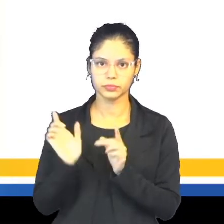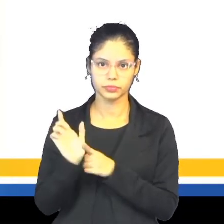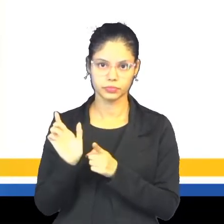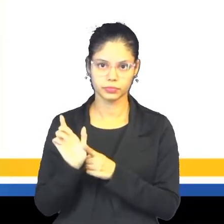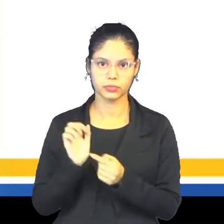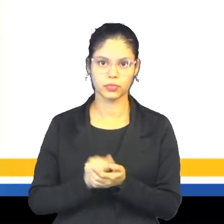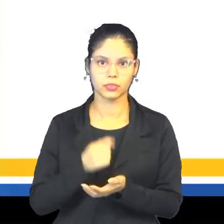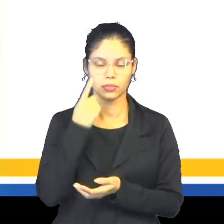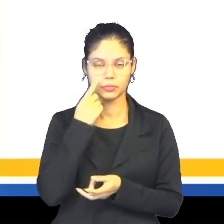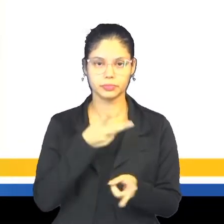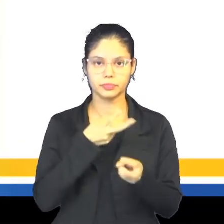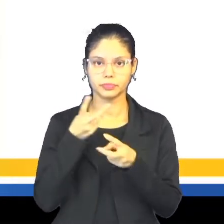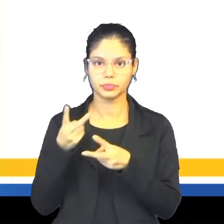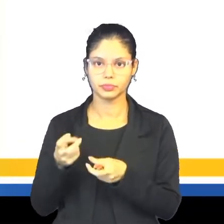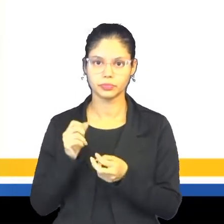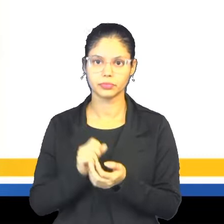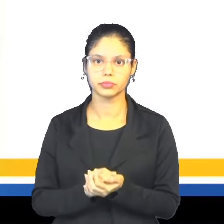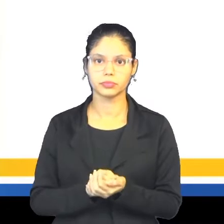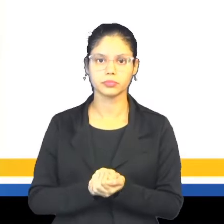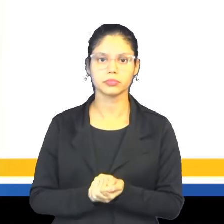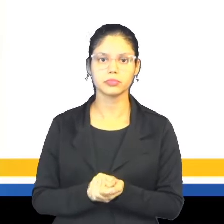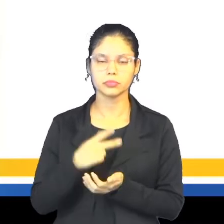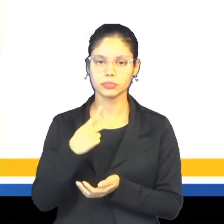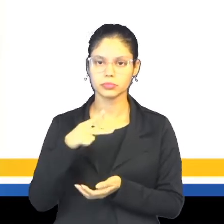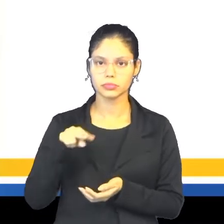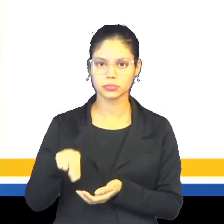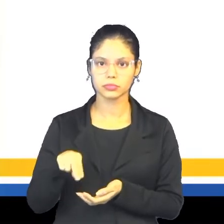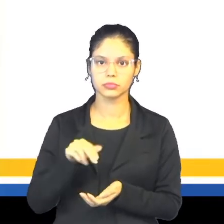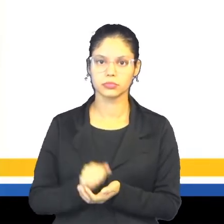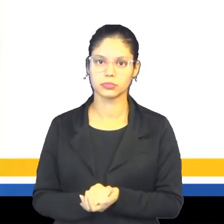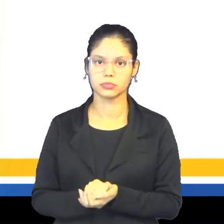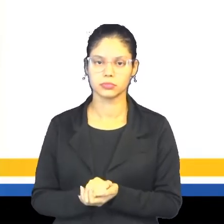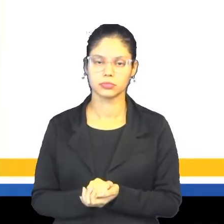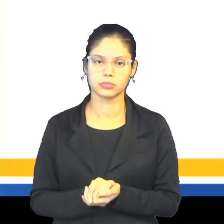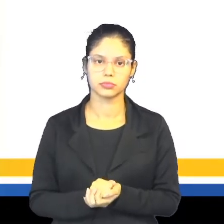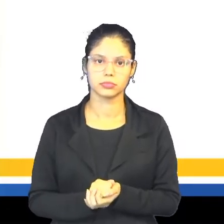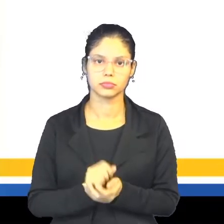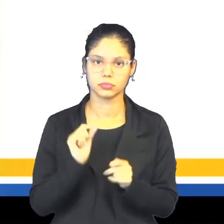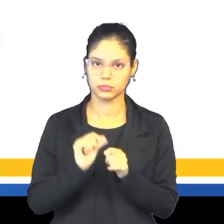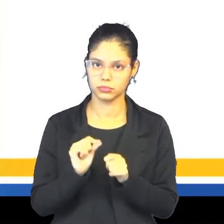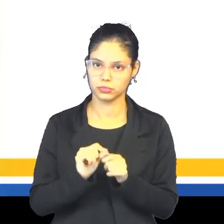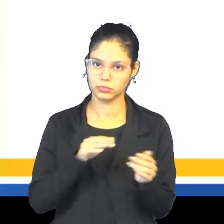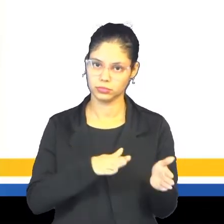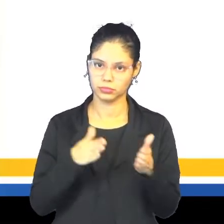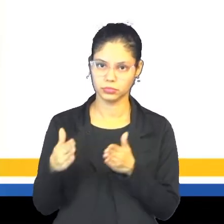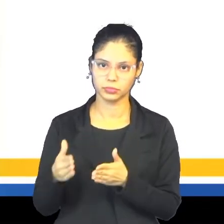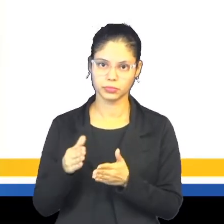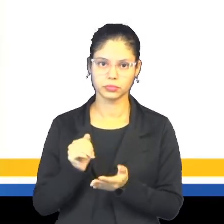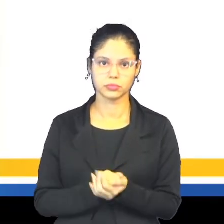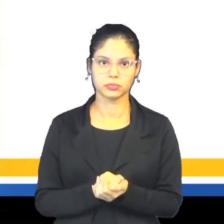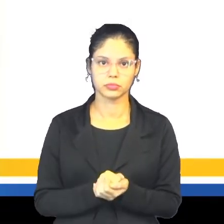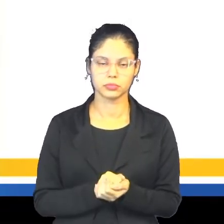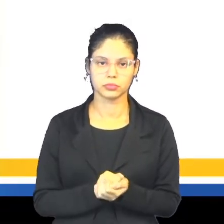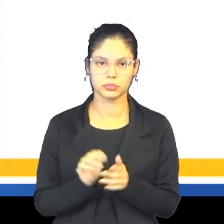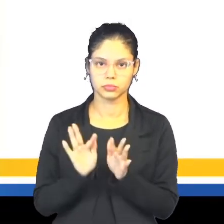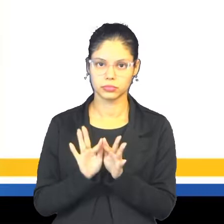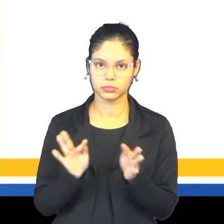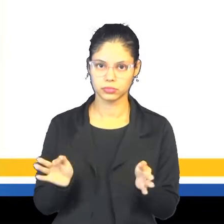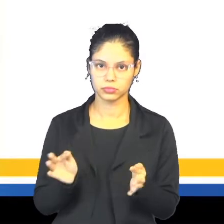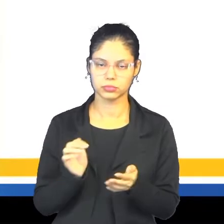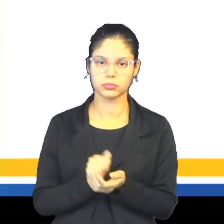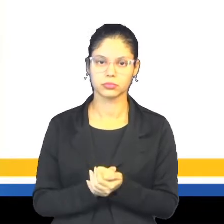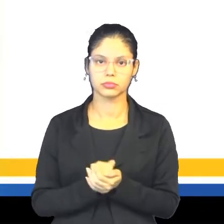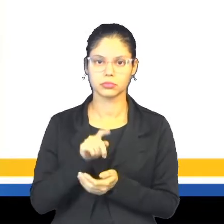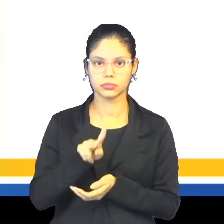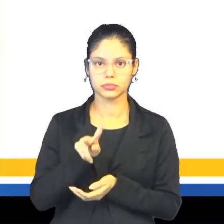Então, observem que os pronomes, né, que são os pronombres, eles fazem parte ali das classes